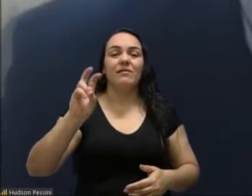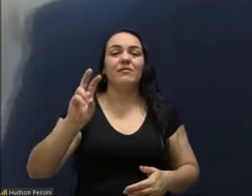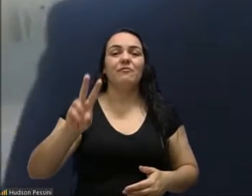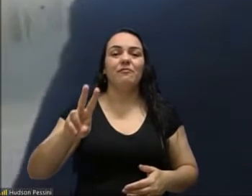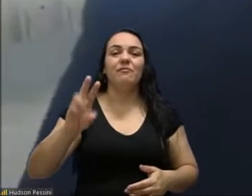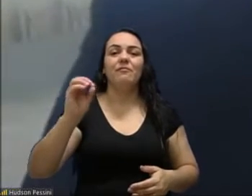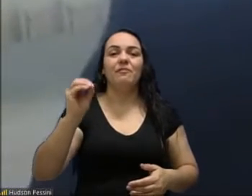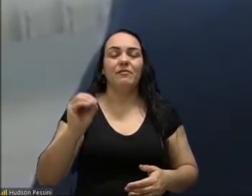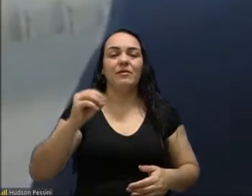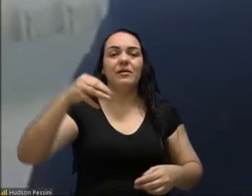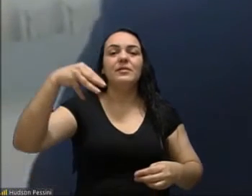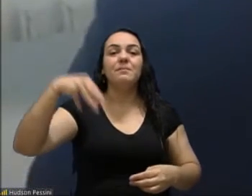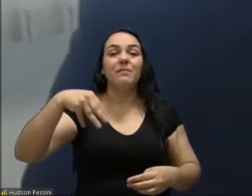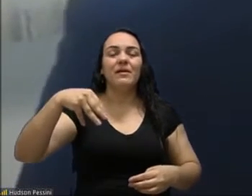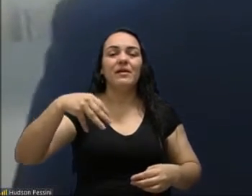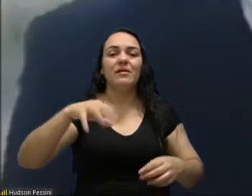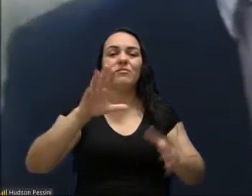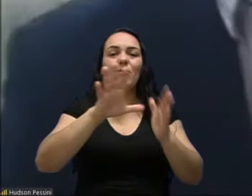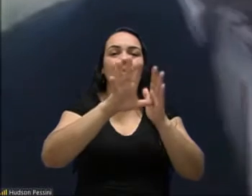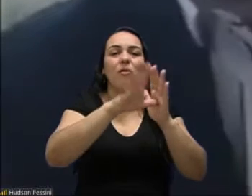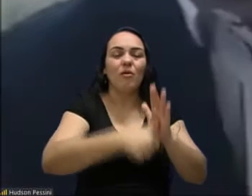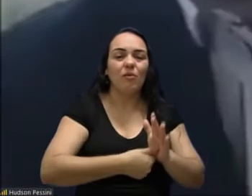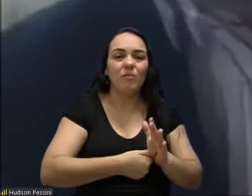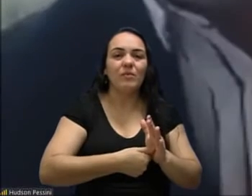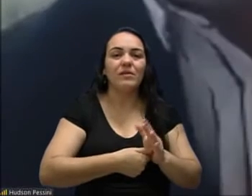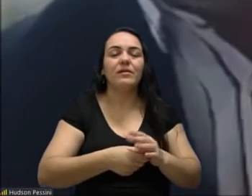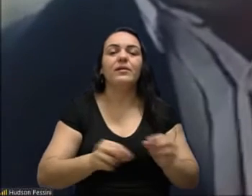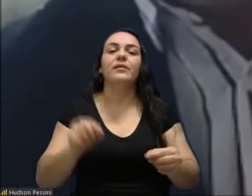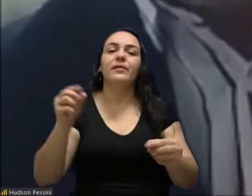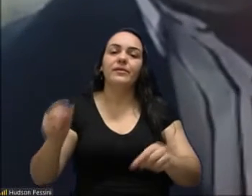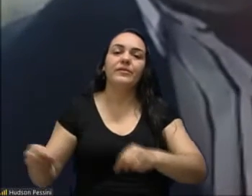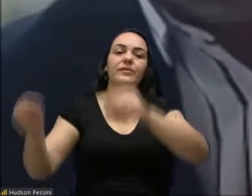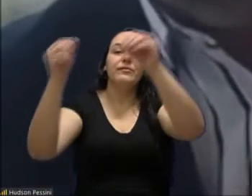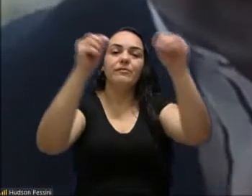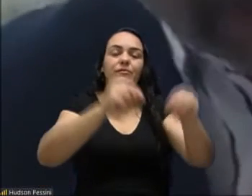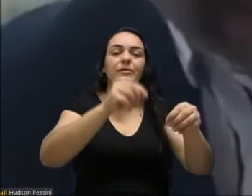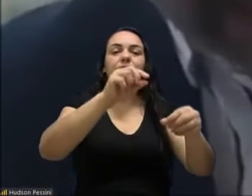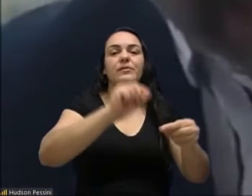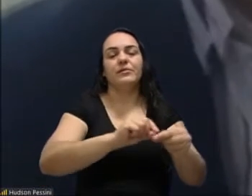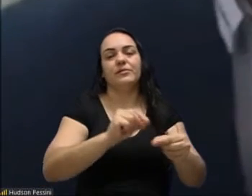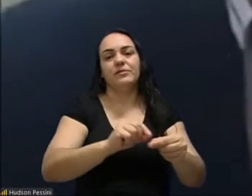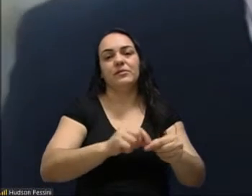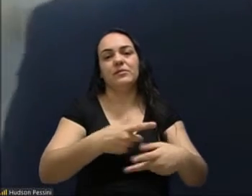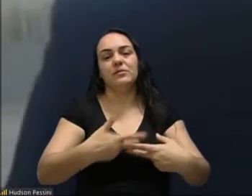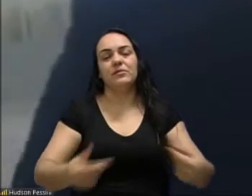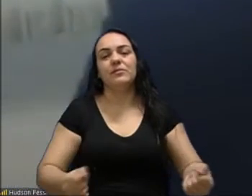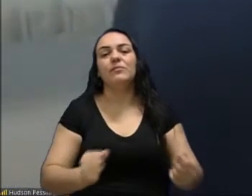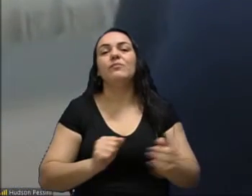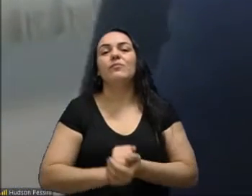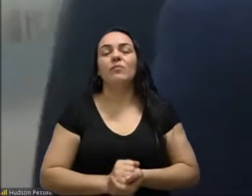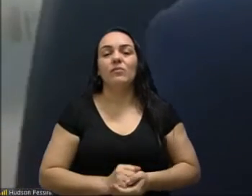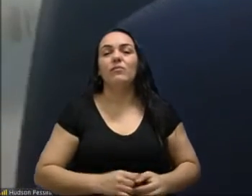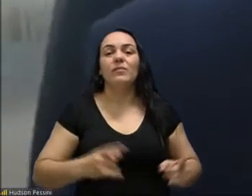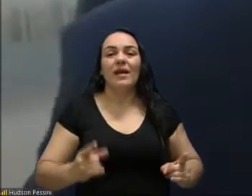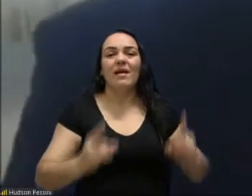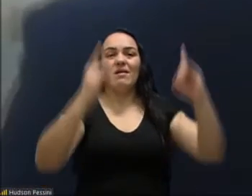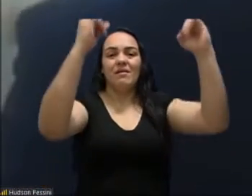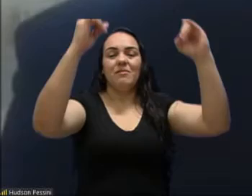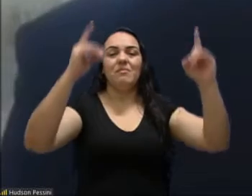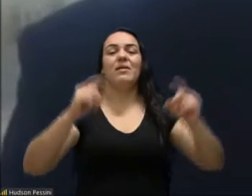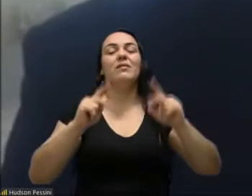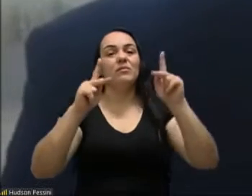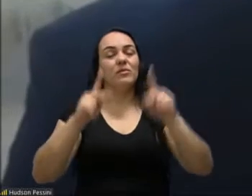de fiação roubados que tem que voltar a colocar fora o furto de fiação em prédios públicos